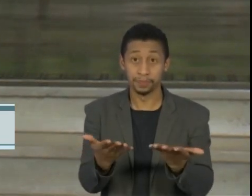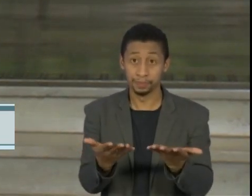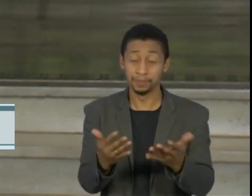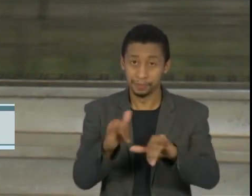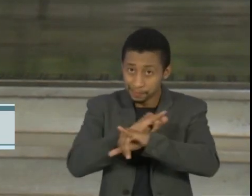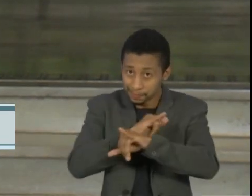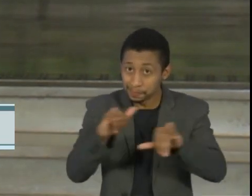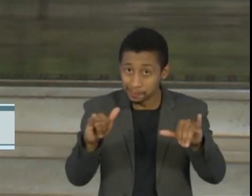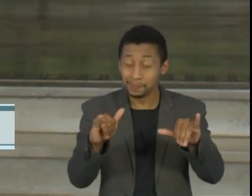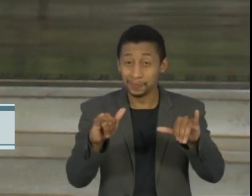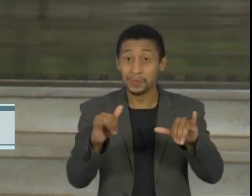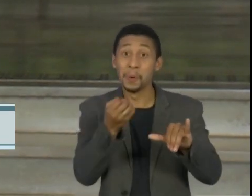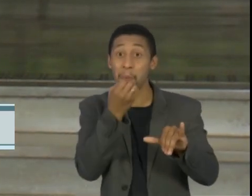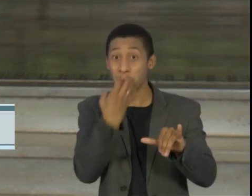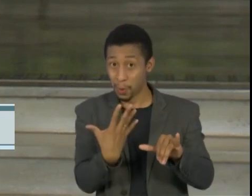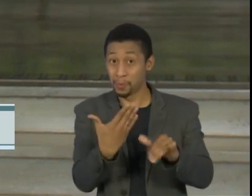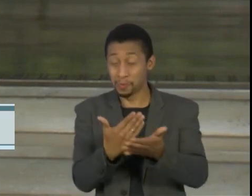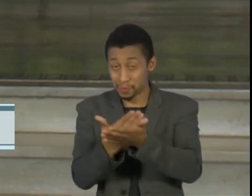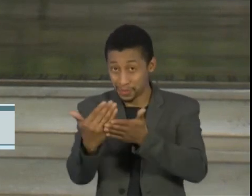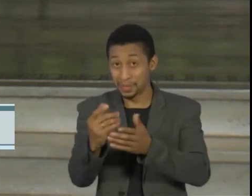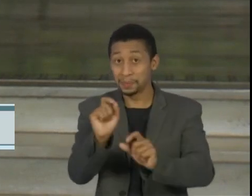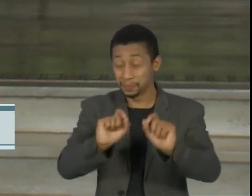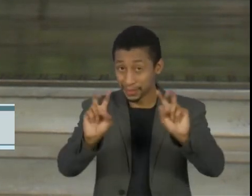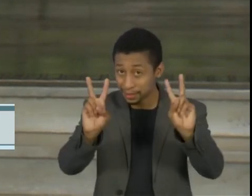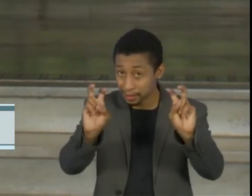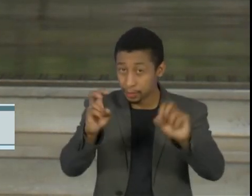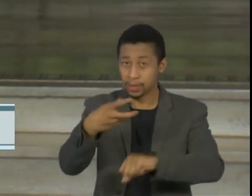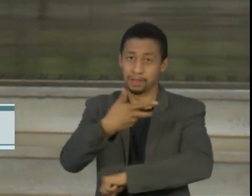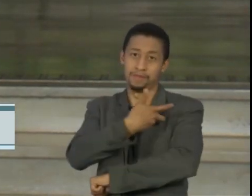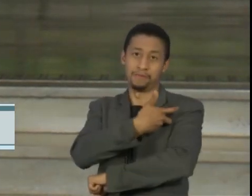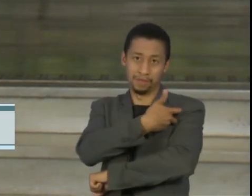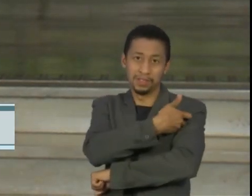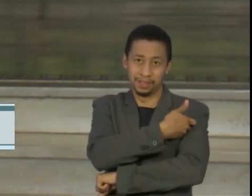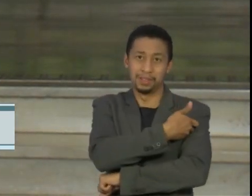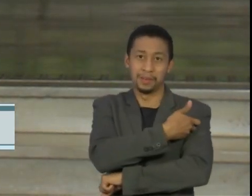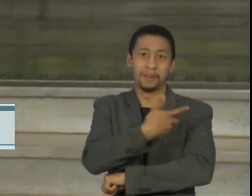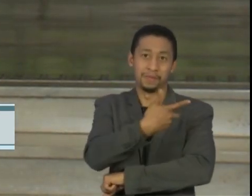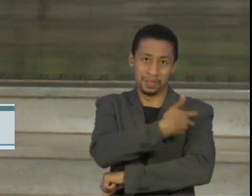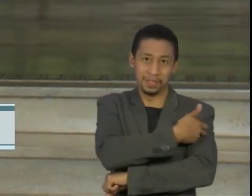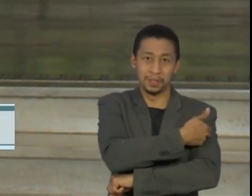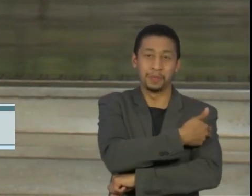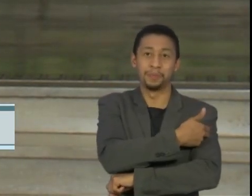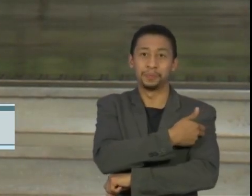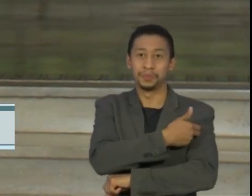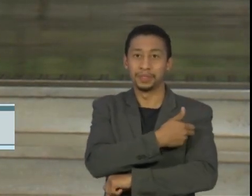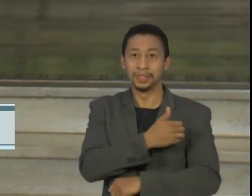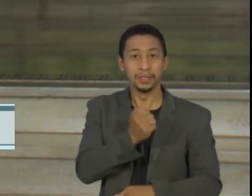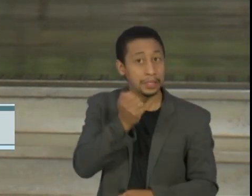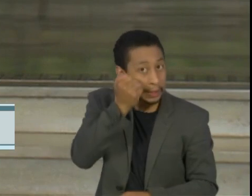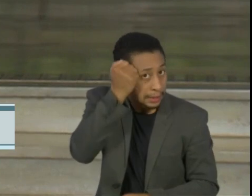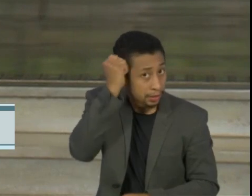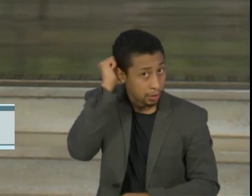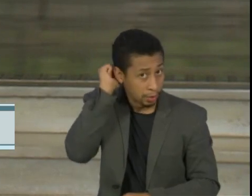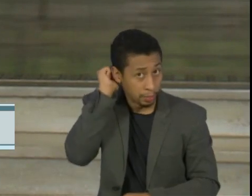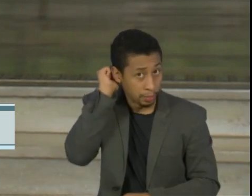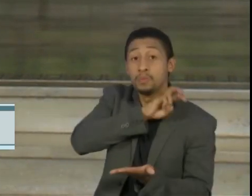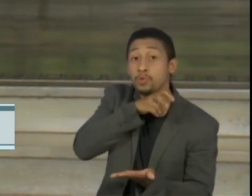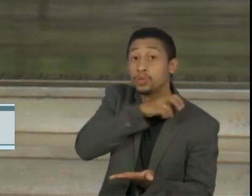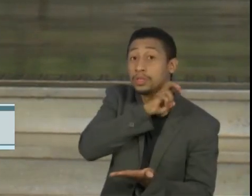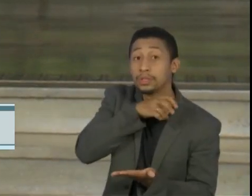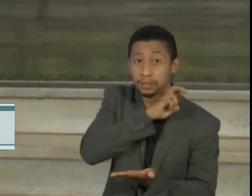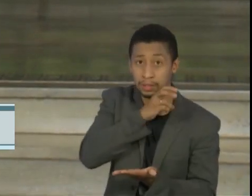notícias. Vamos começar com a vacina. Já foram definidos, e o Dr. Dimas Covas está aqui hoje, presidente do Instituto Butantan, para falar a esse